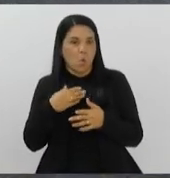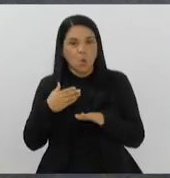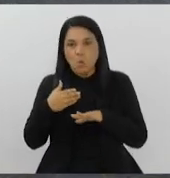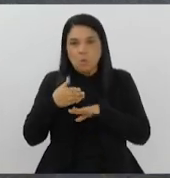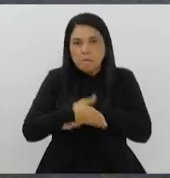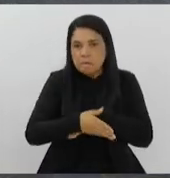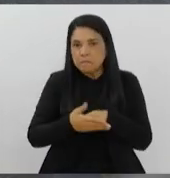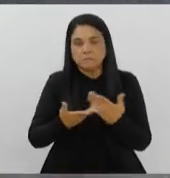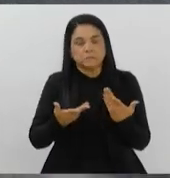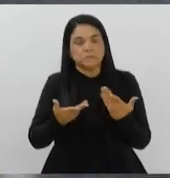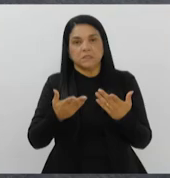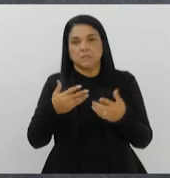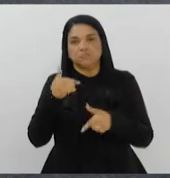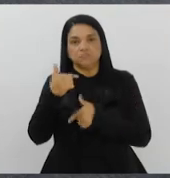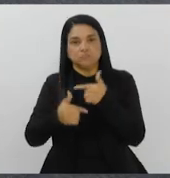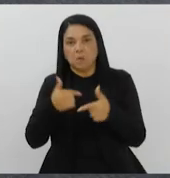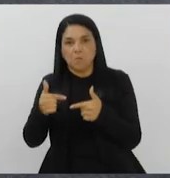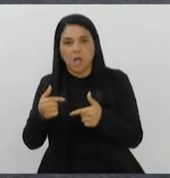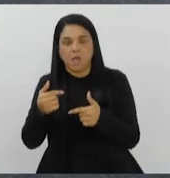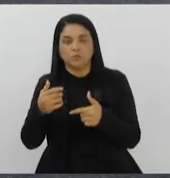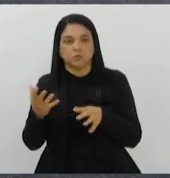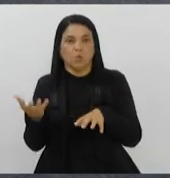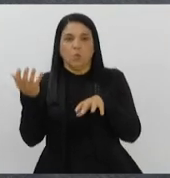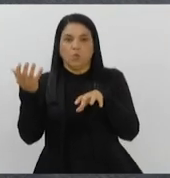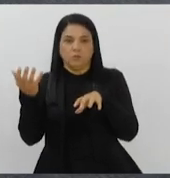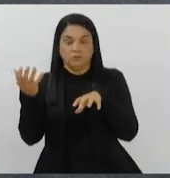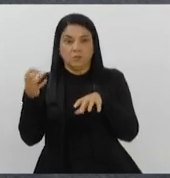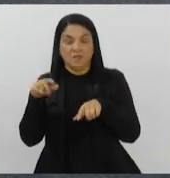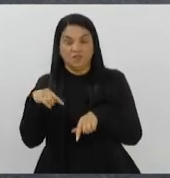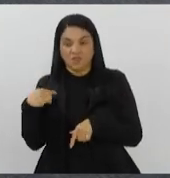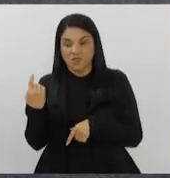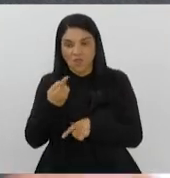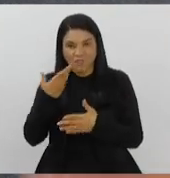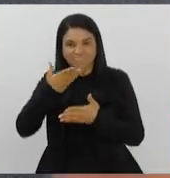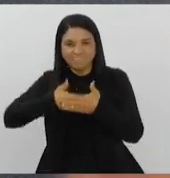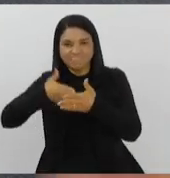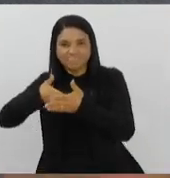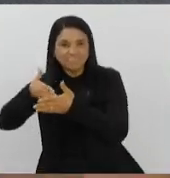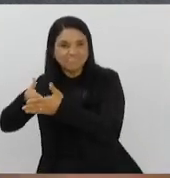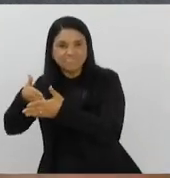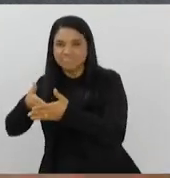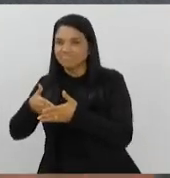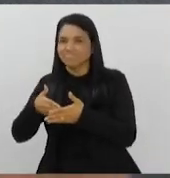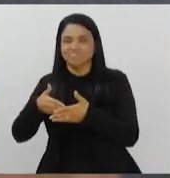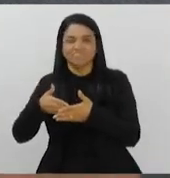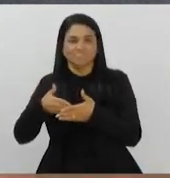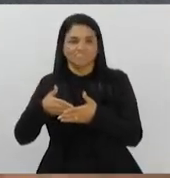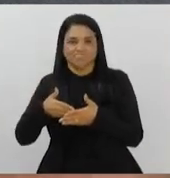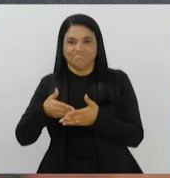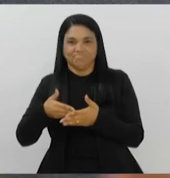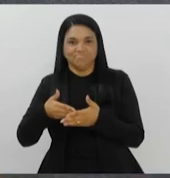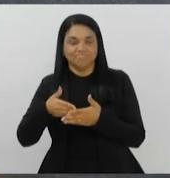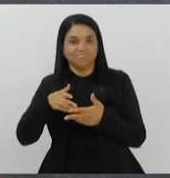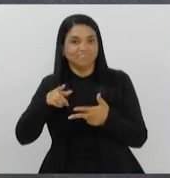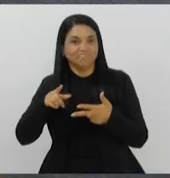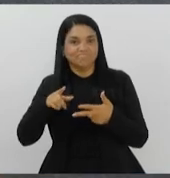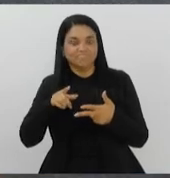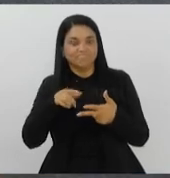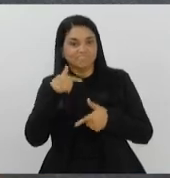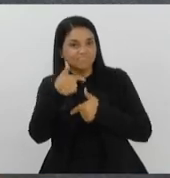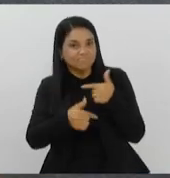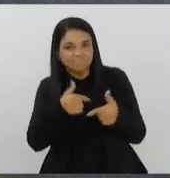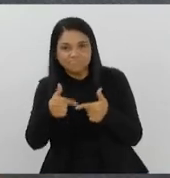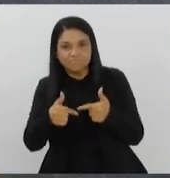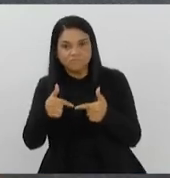Nacional, mas que nos é vedada a possibilidade da gente legislar sobre o nosso